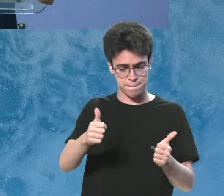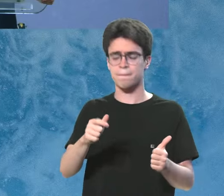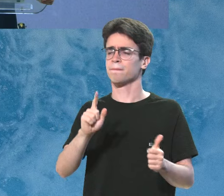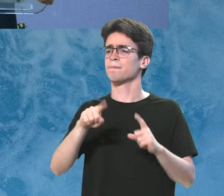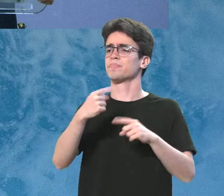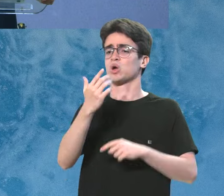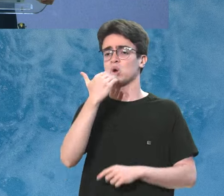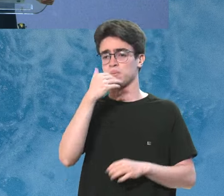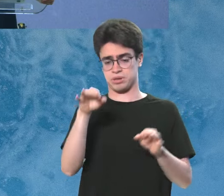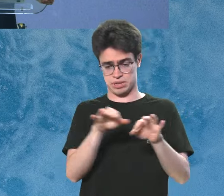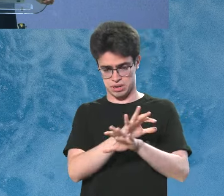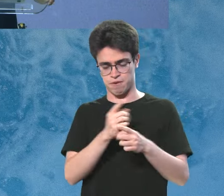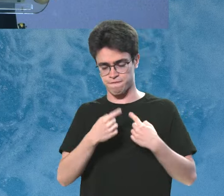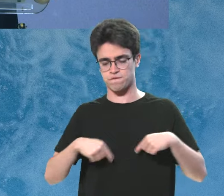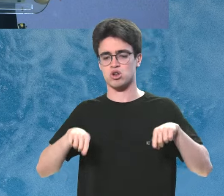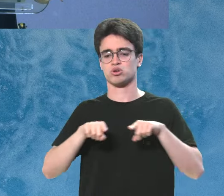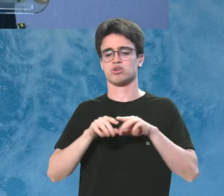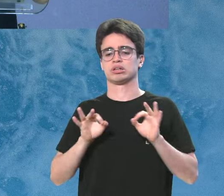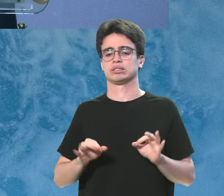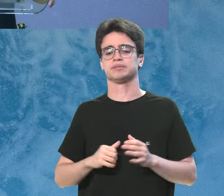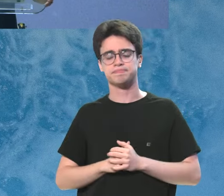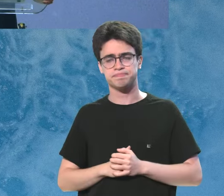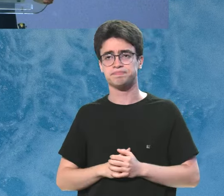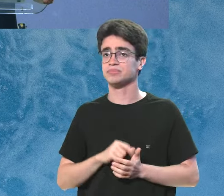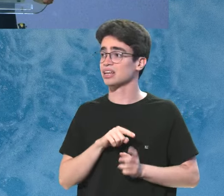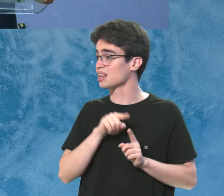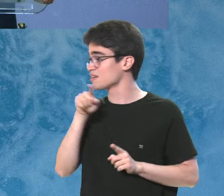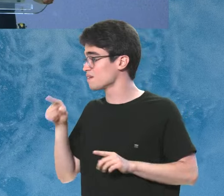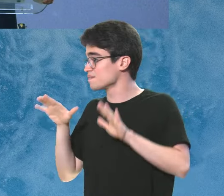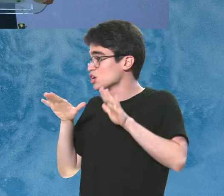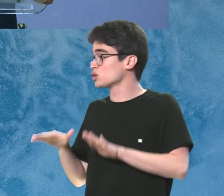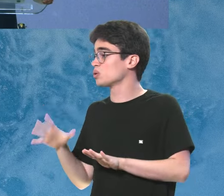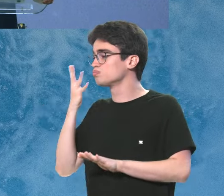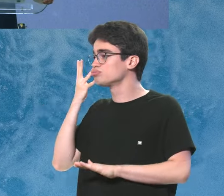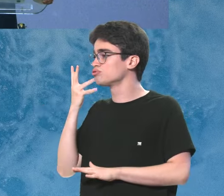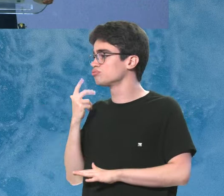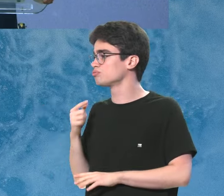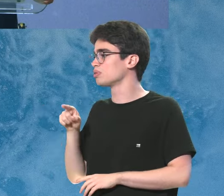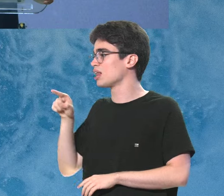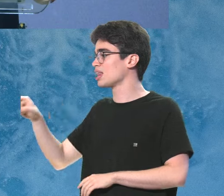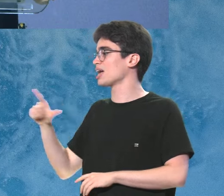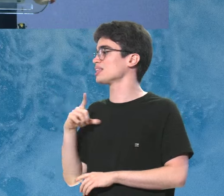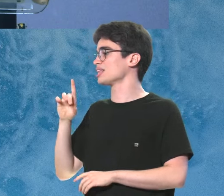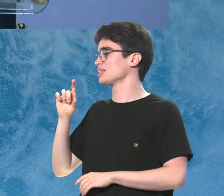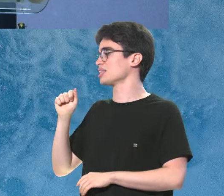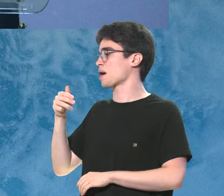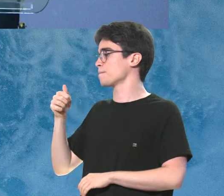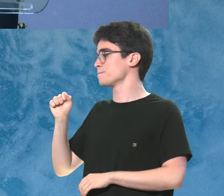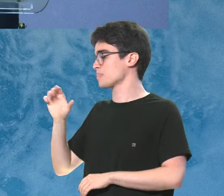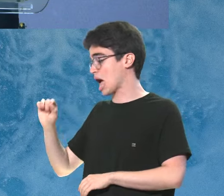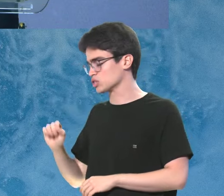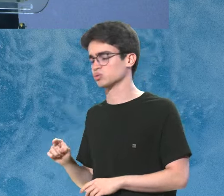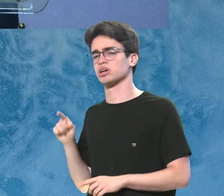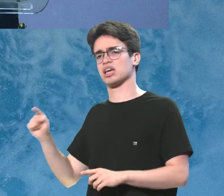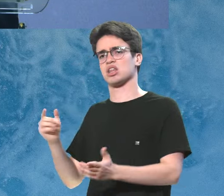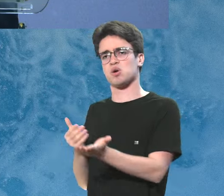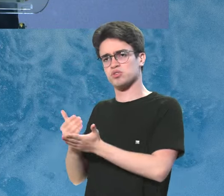forças Saulo permaneceu alguns dias em Damasco com os discípulos logo Começou a falar de Jesus nas